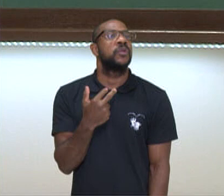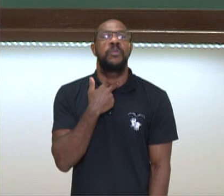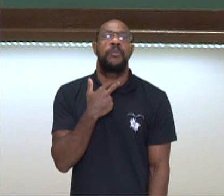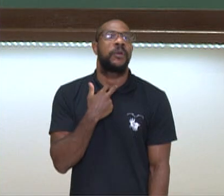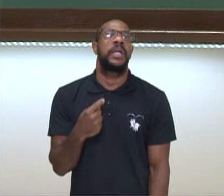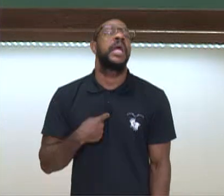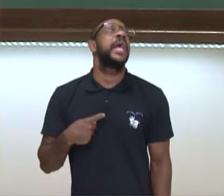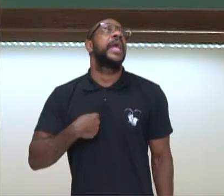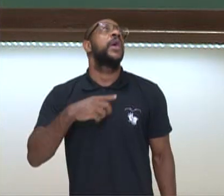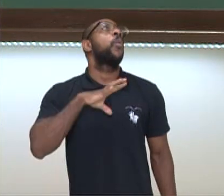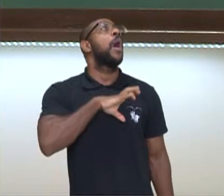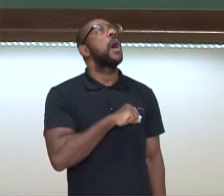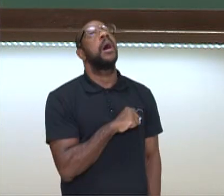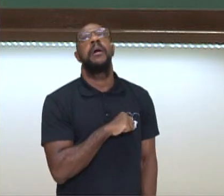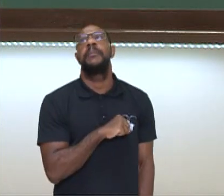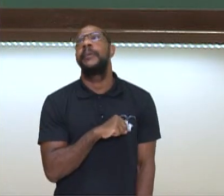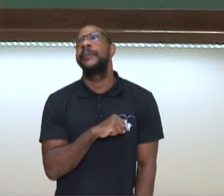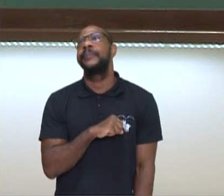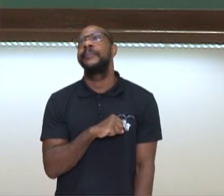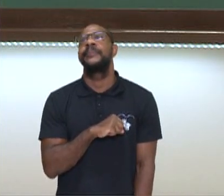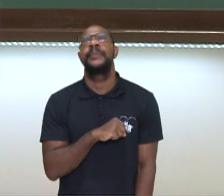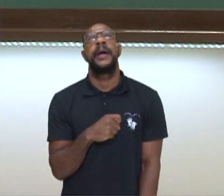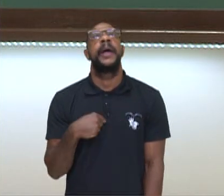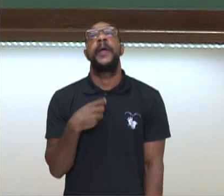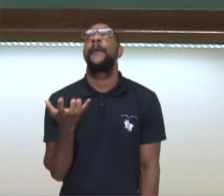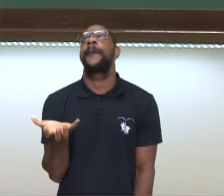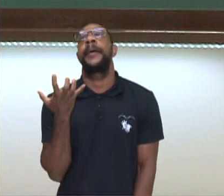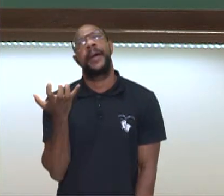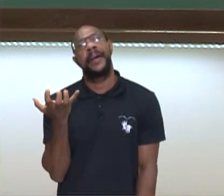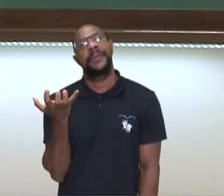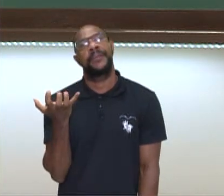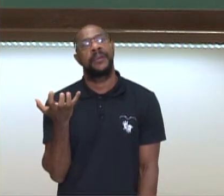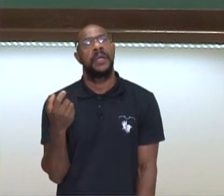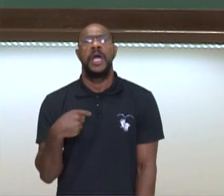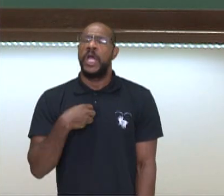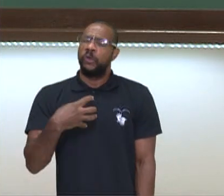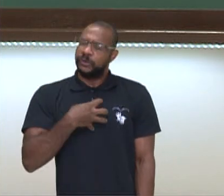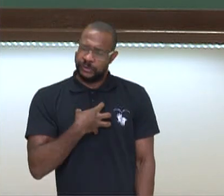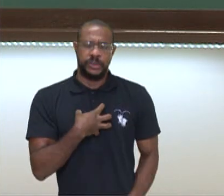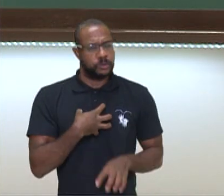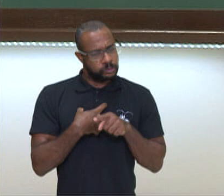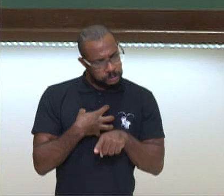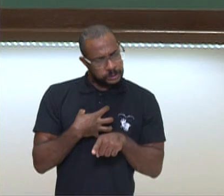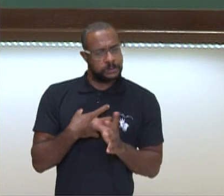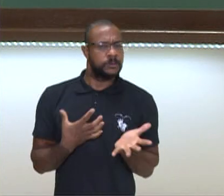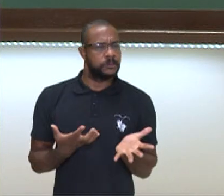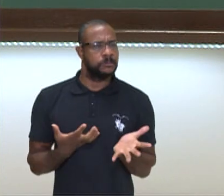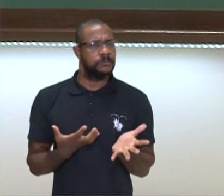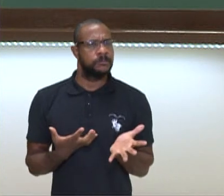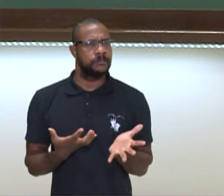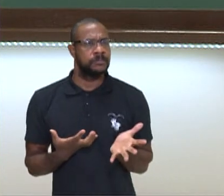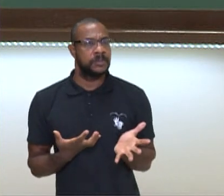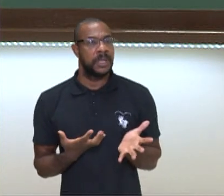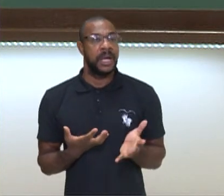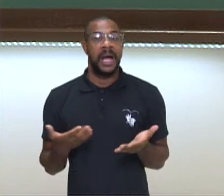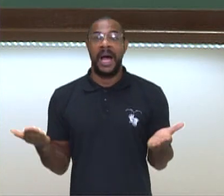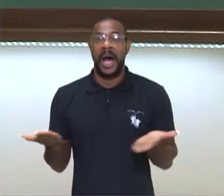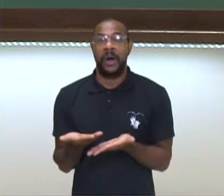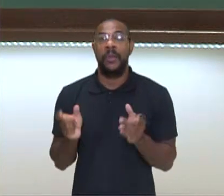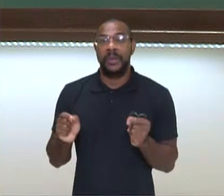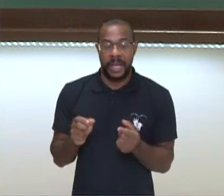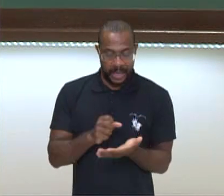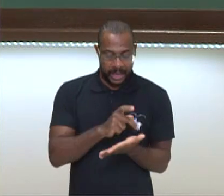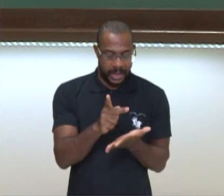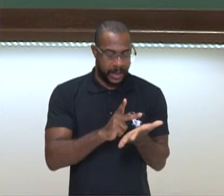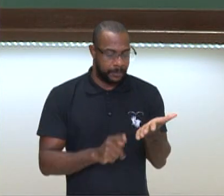eu amo, eu quero, eu sinto isso. Agora, eu estou tratando a